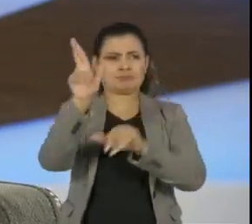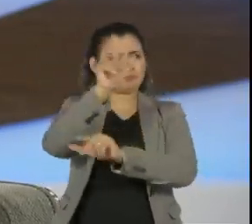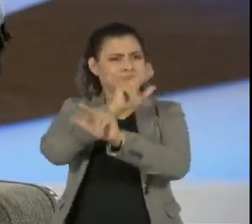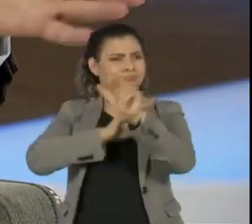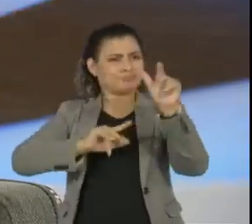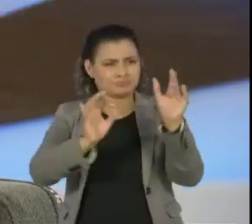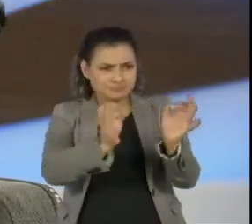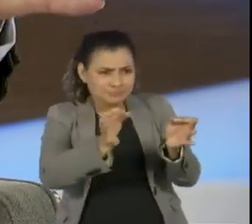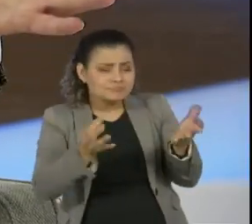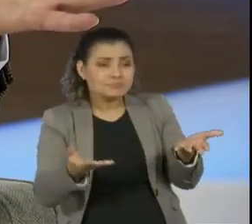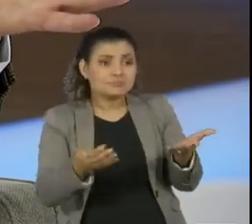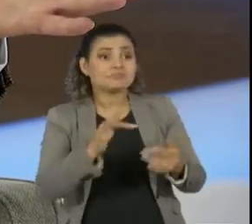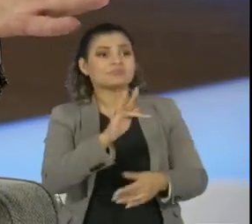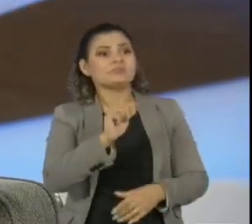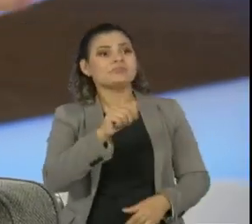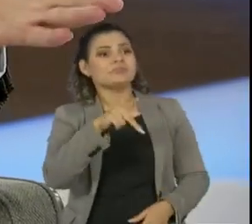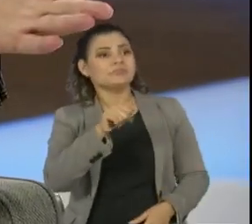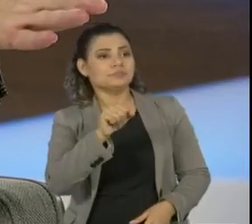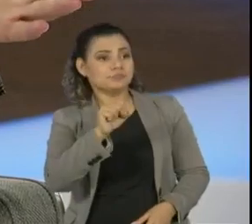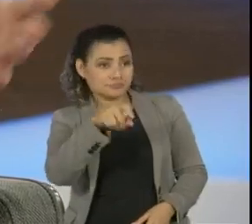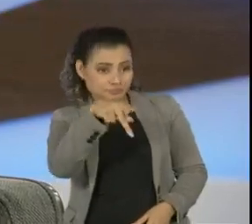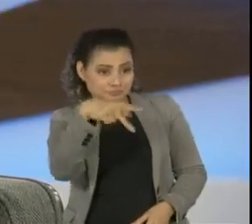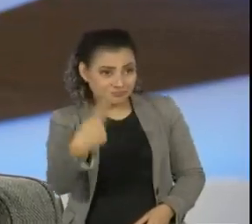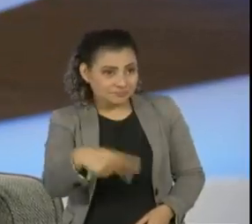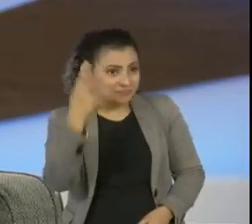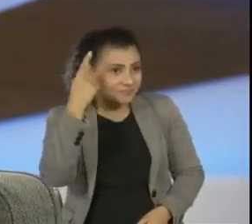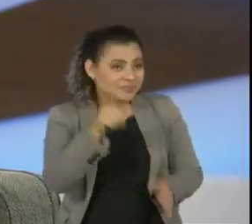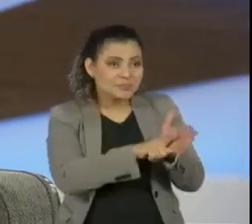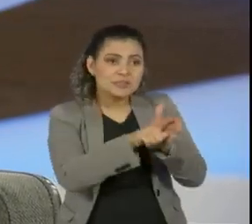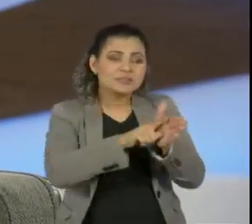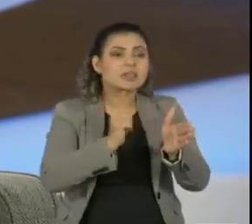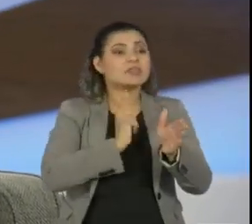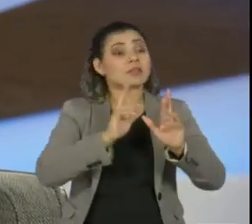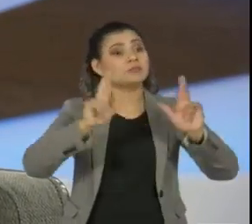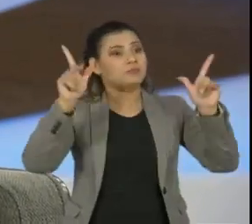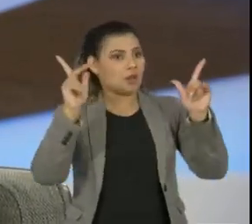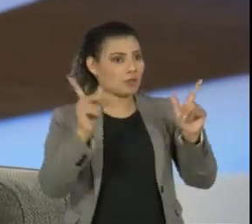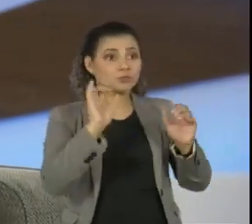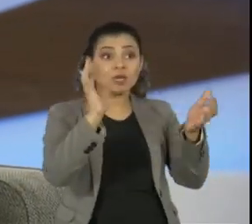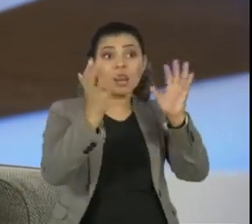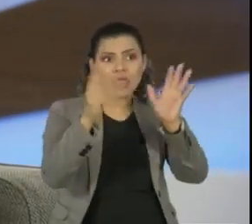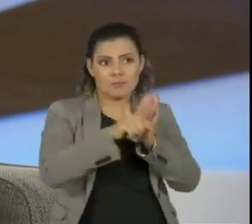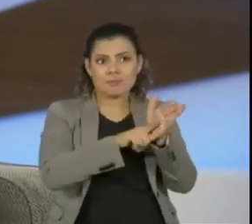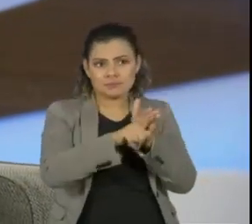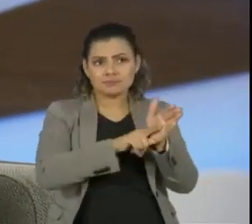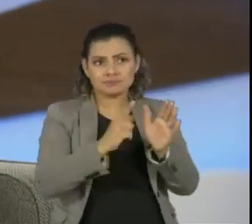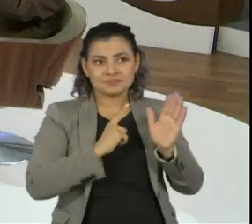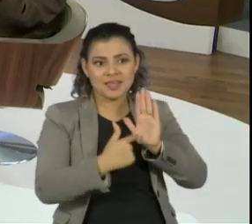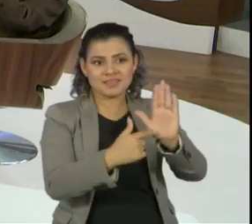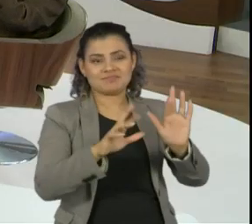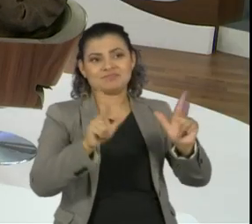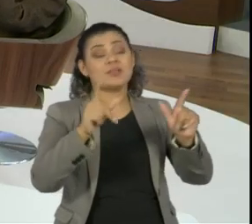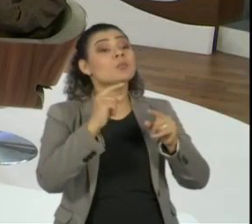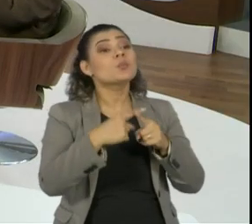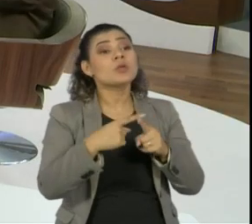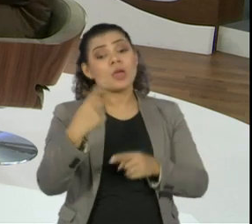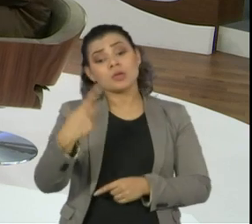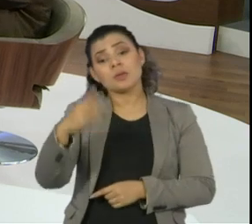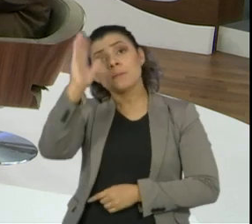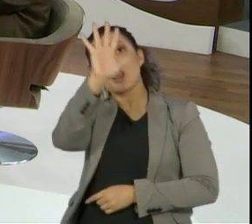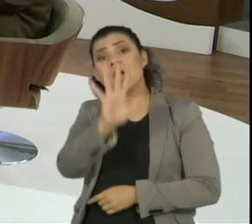todos os lugares para perto que tem um programa interessante sobre mudança climática para ver porque que no